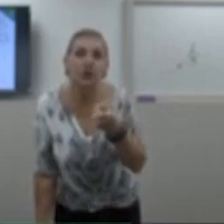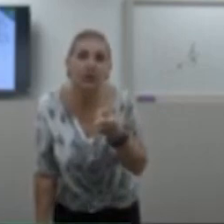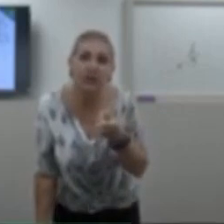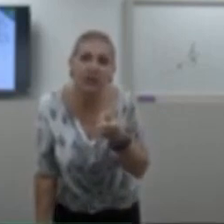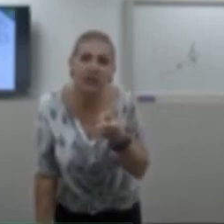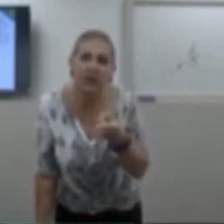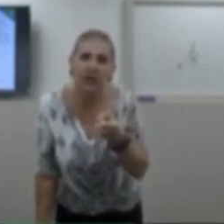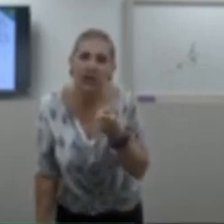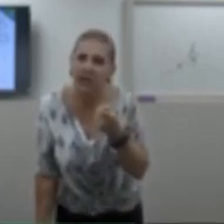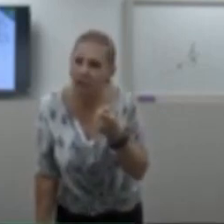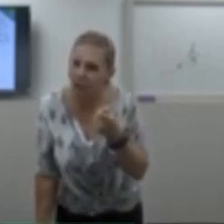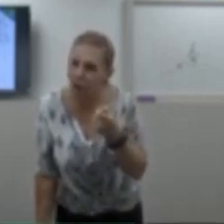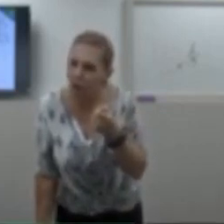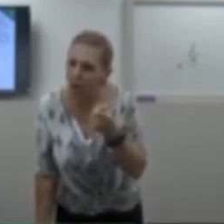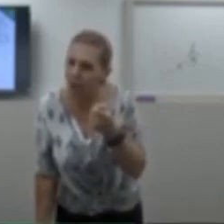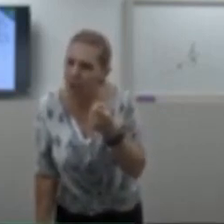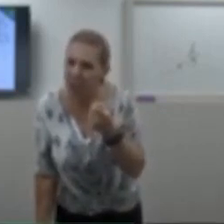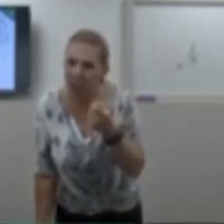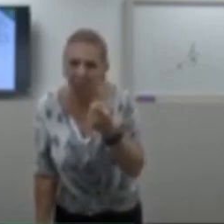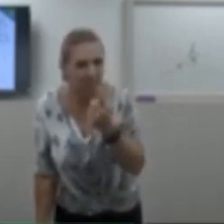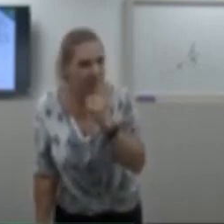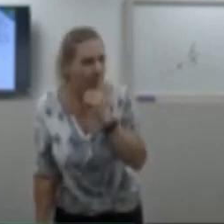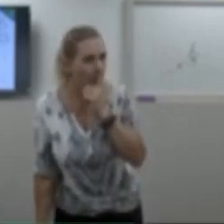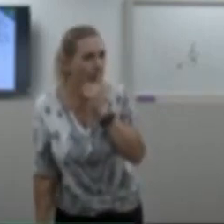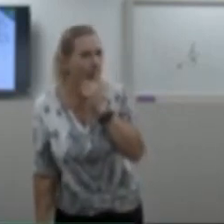nascimento de quinto.